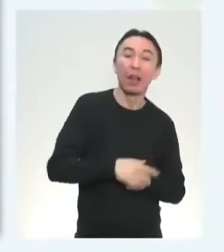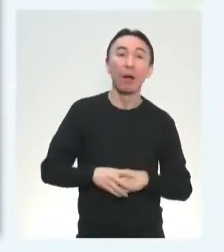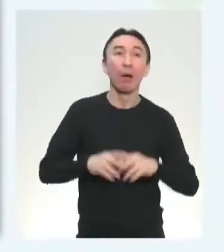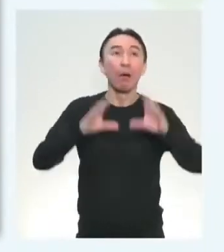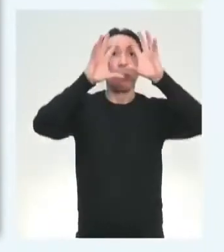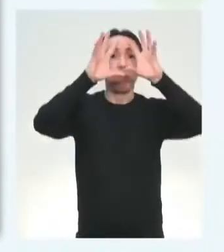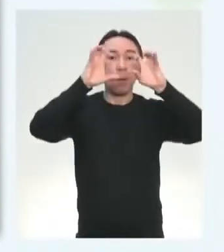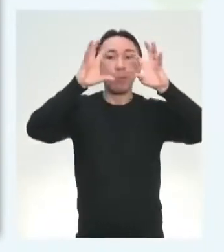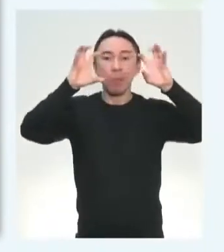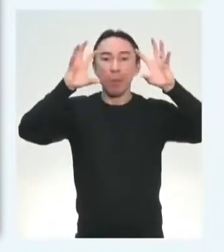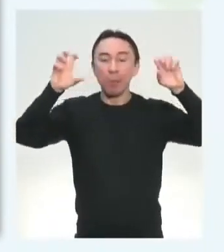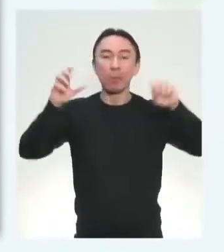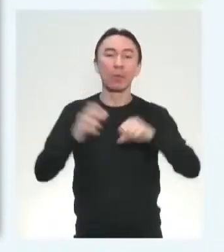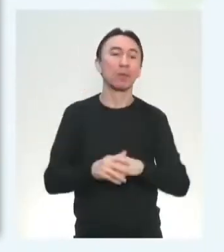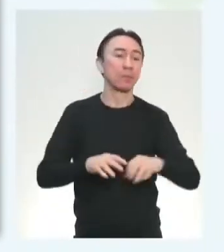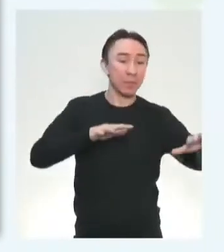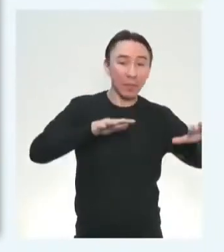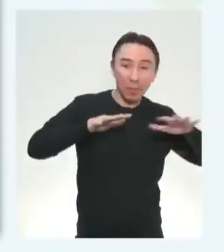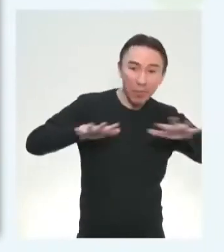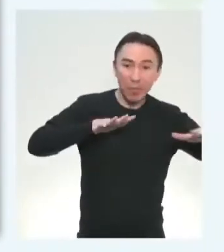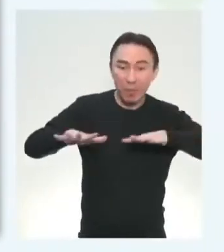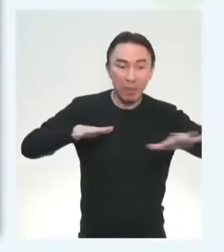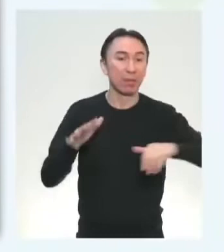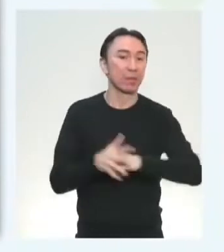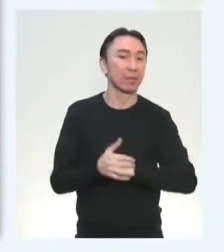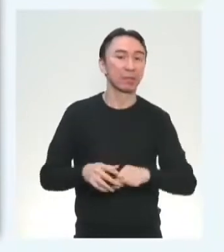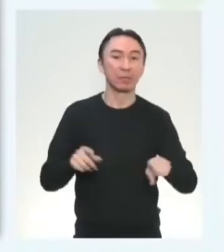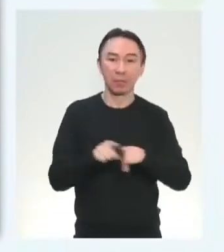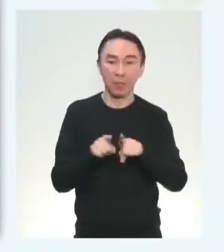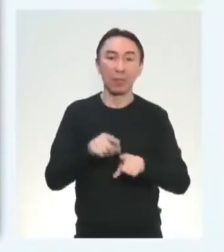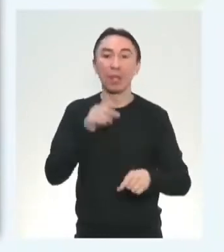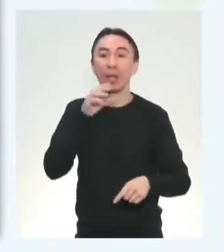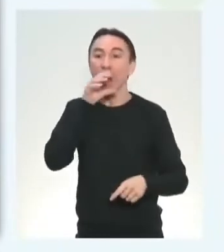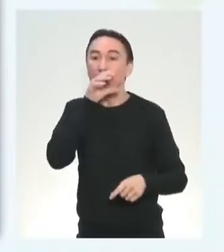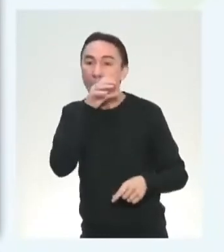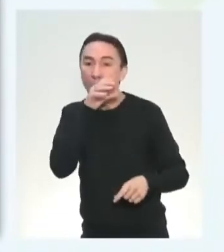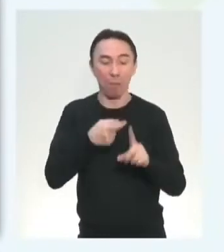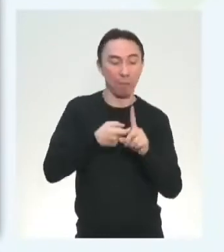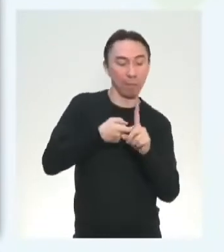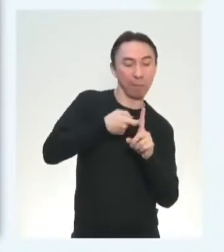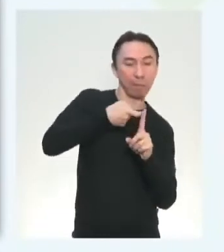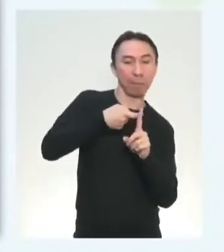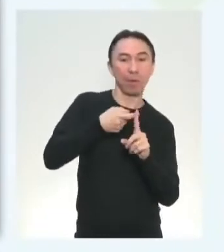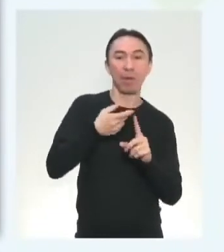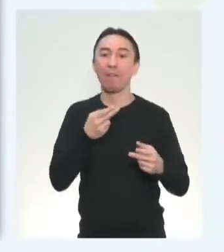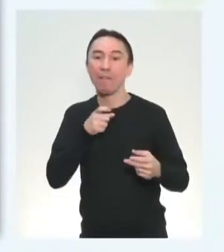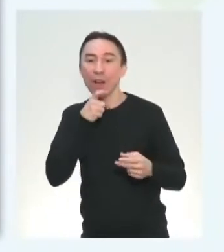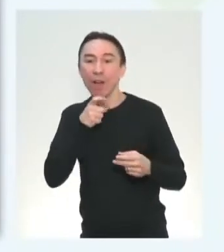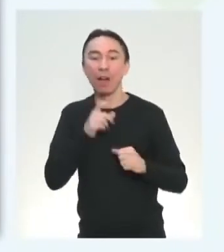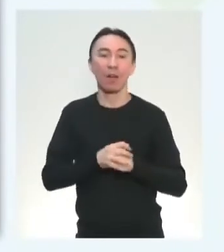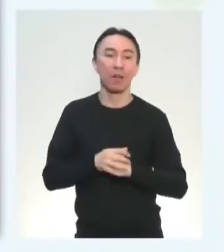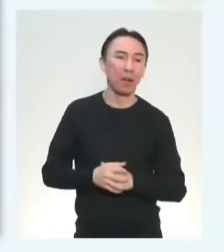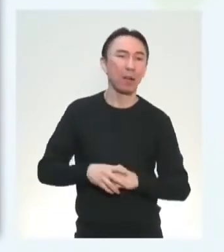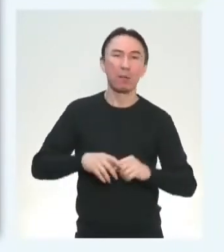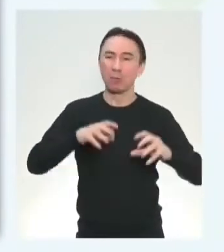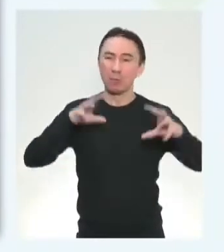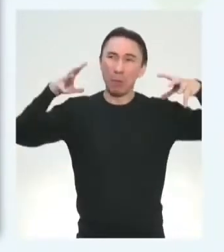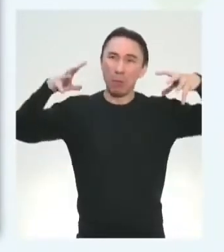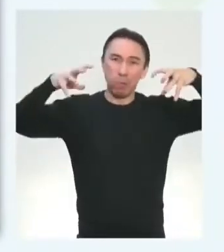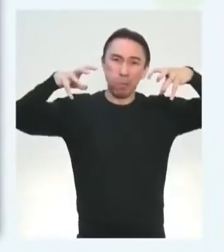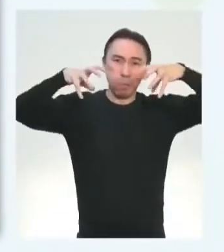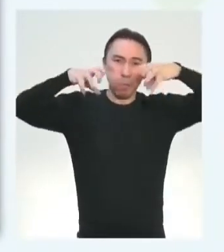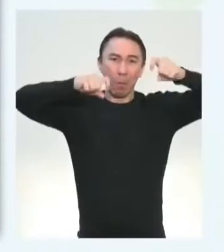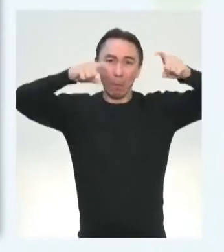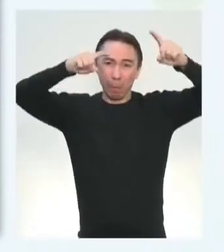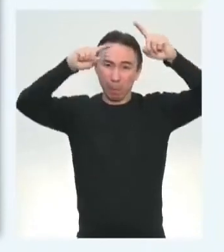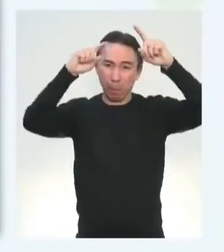dos sistemas convectivos, a temperatura no topo das nuvens, a formação de tempestades, entre outros. Um